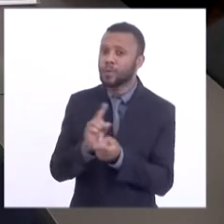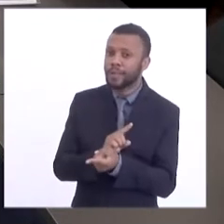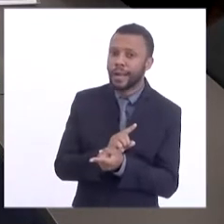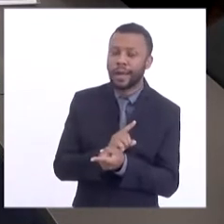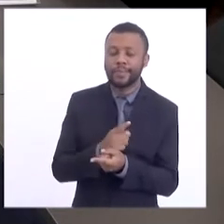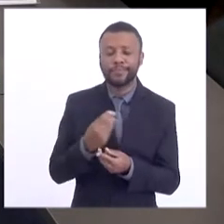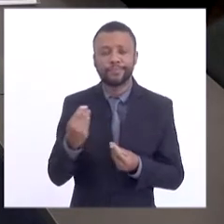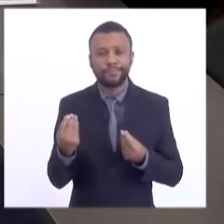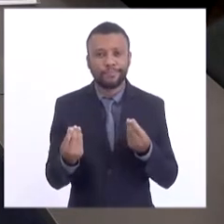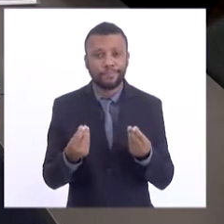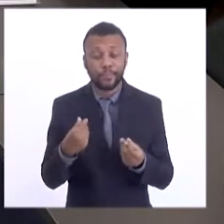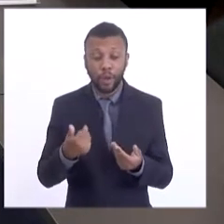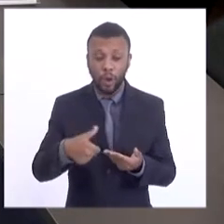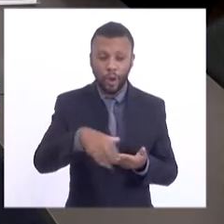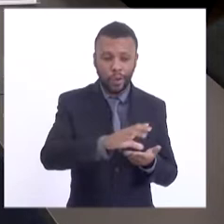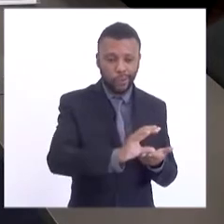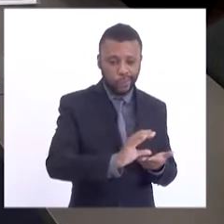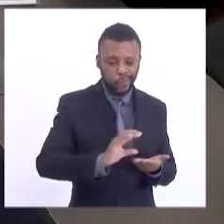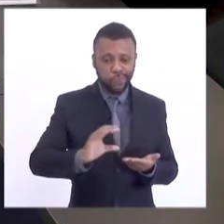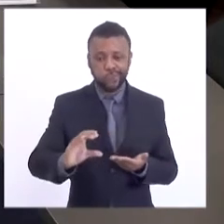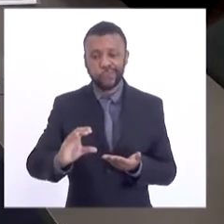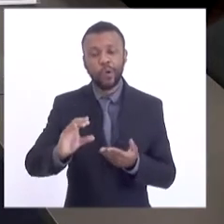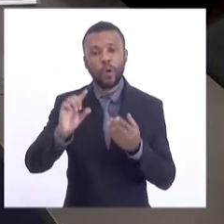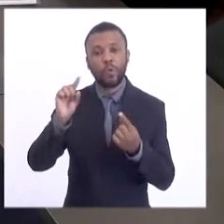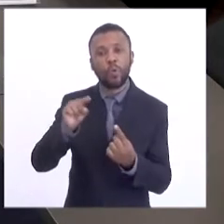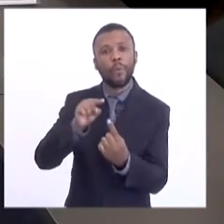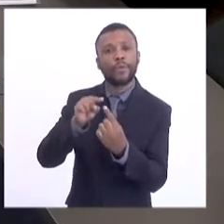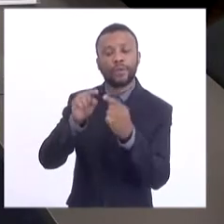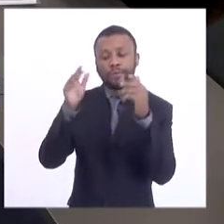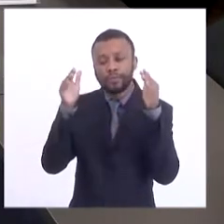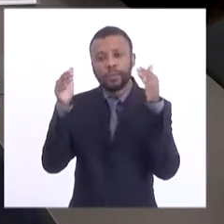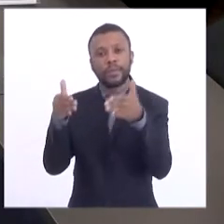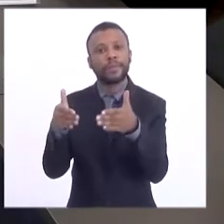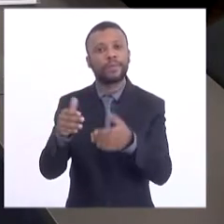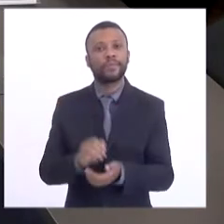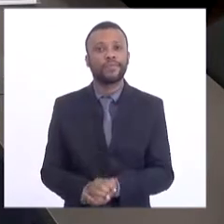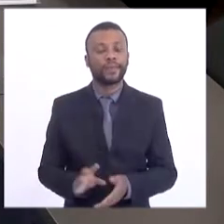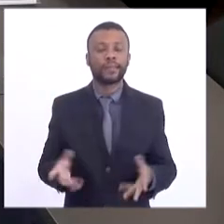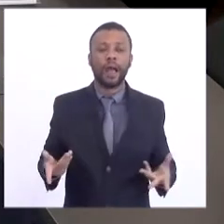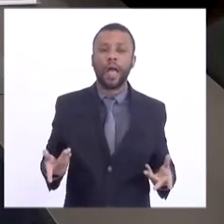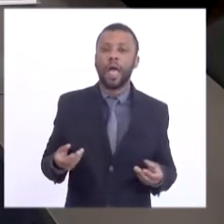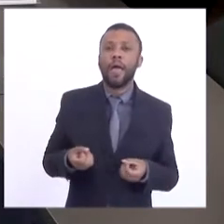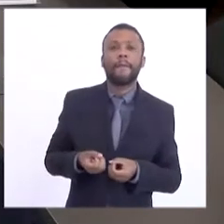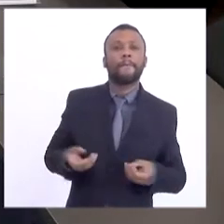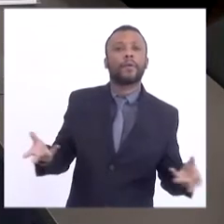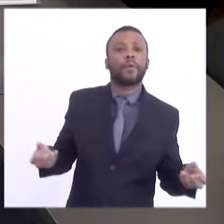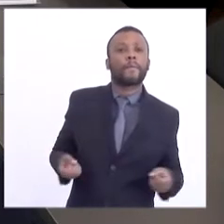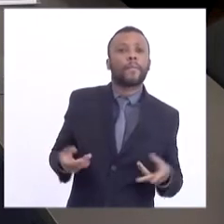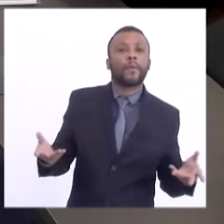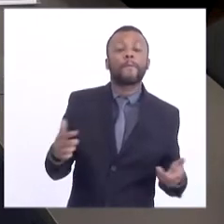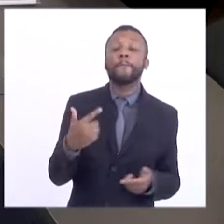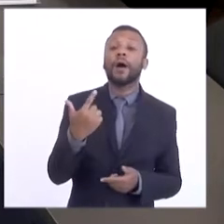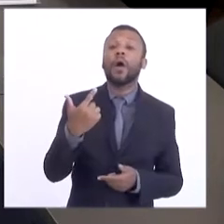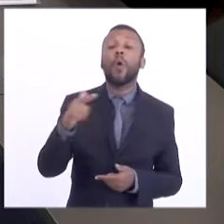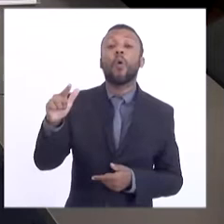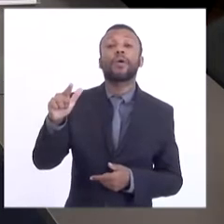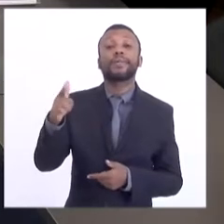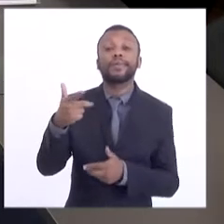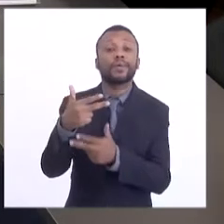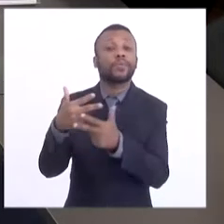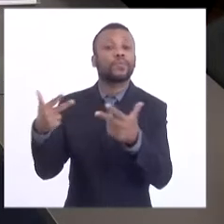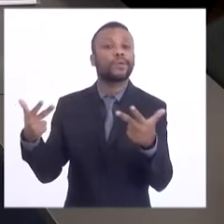você não tá passando recursos com o objeto esqueci você tá dando dinheiro por um outro tesouro E isso também